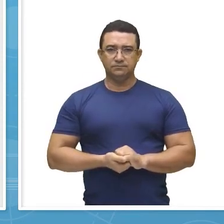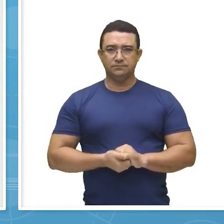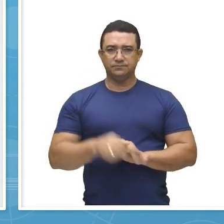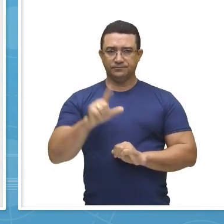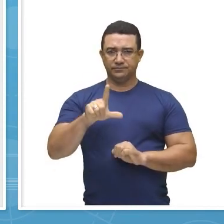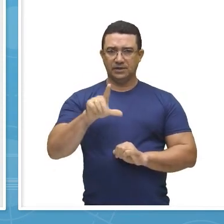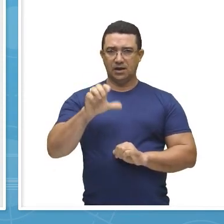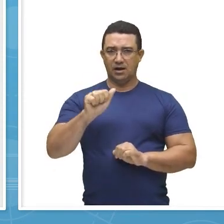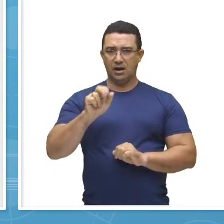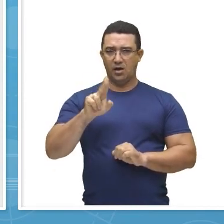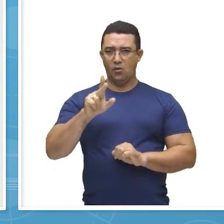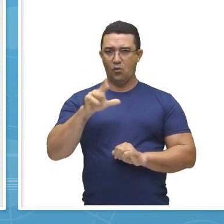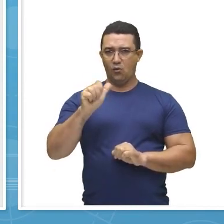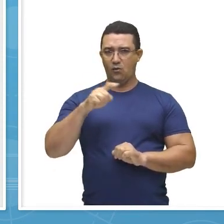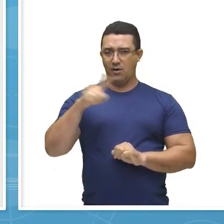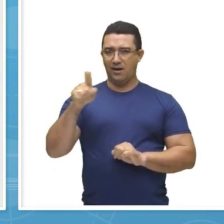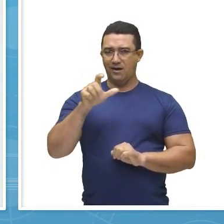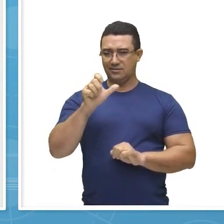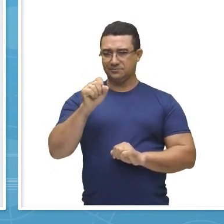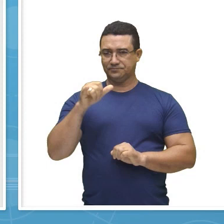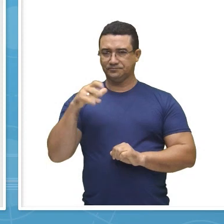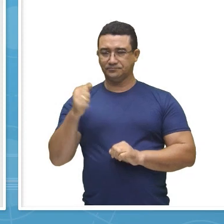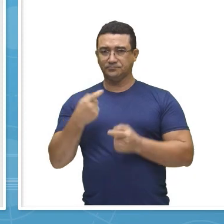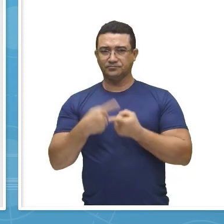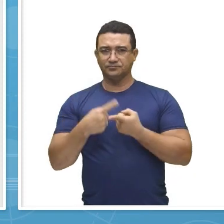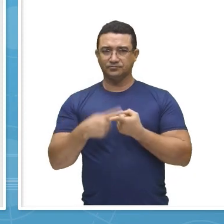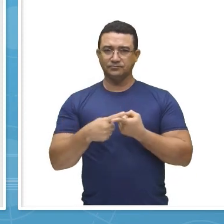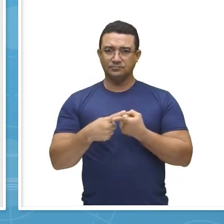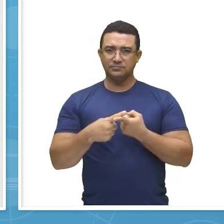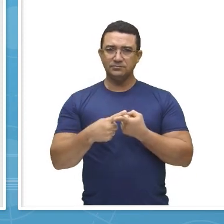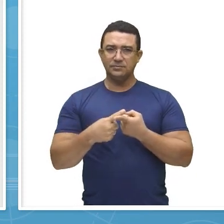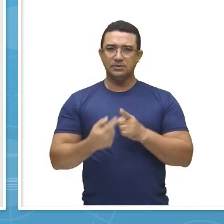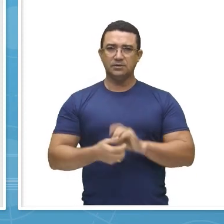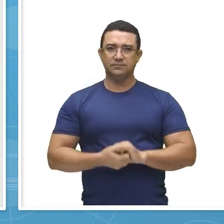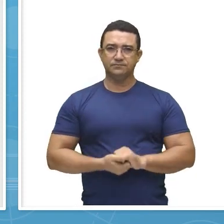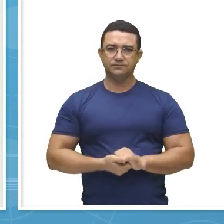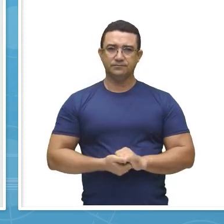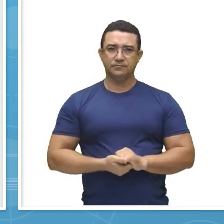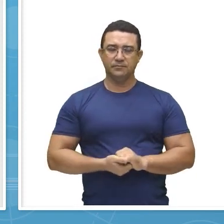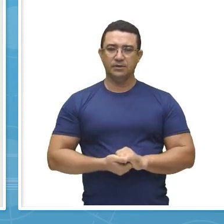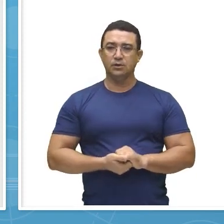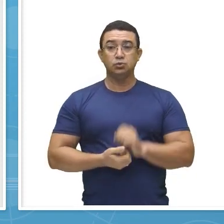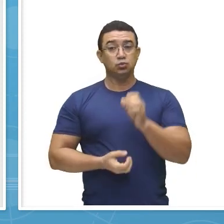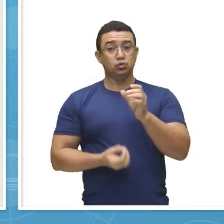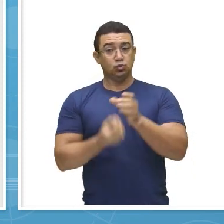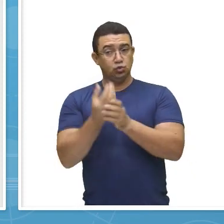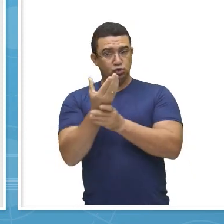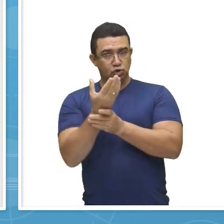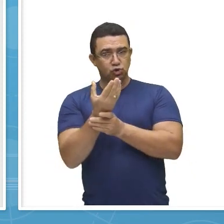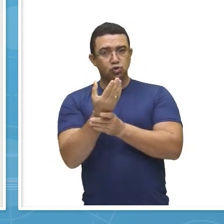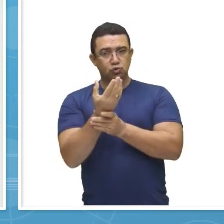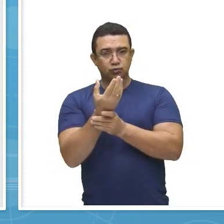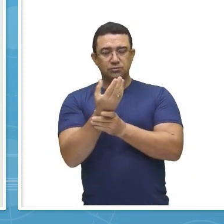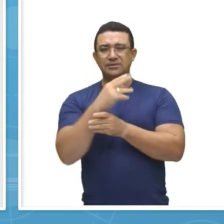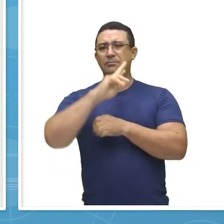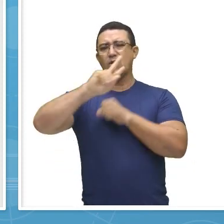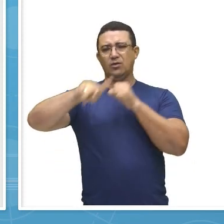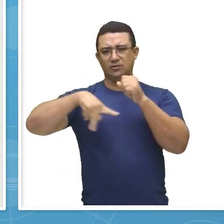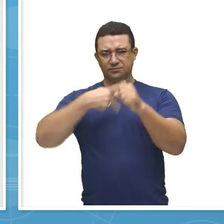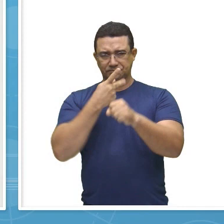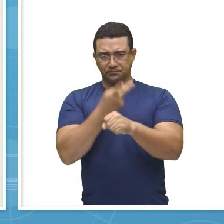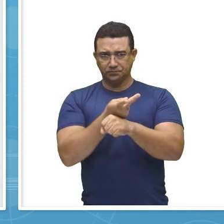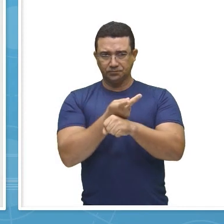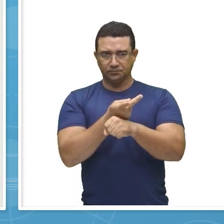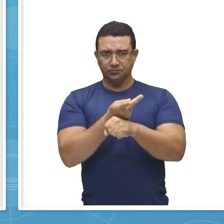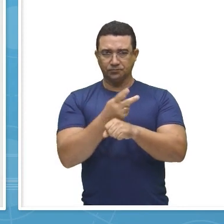aqui, que também é falso, né? Porque a Laurásia, ela foi formada ali posteriormente, né?